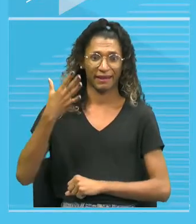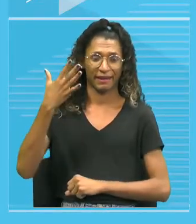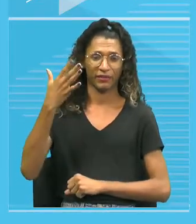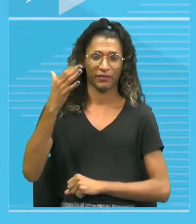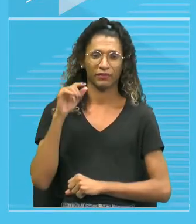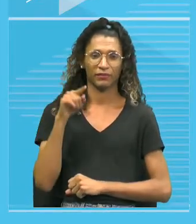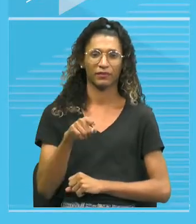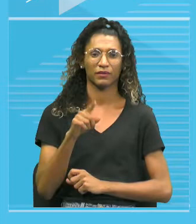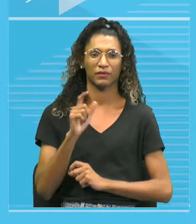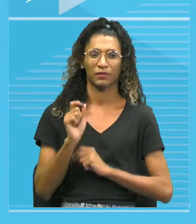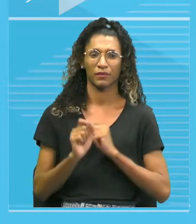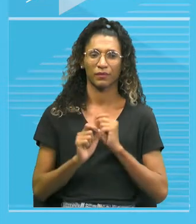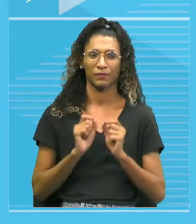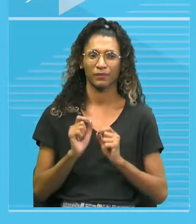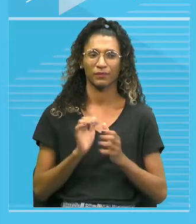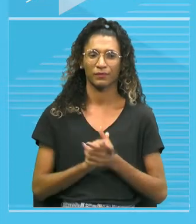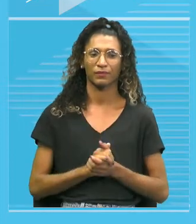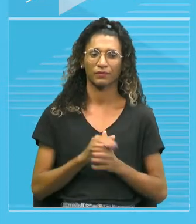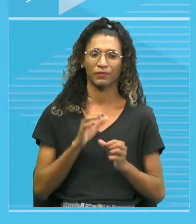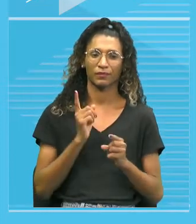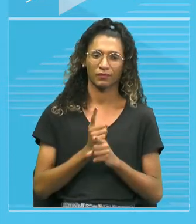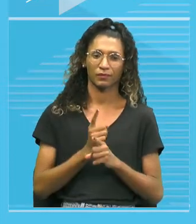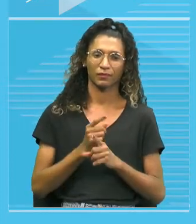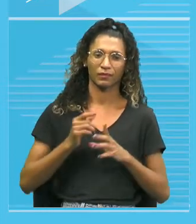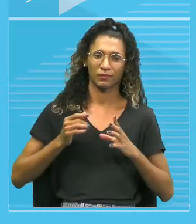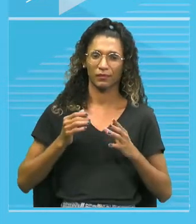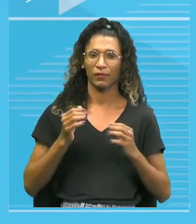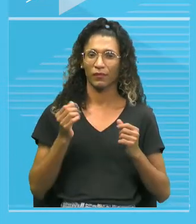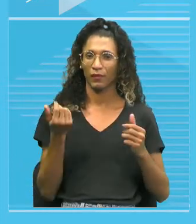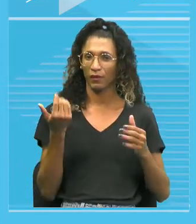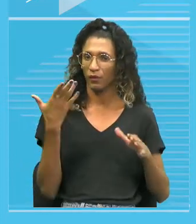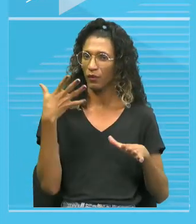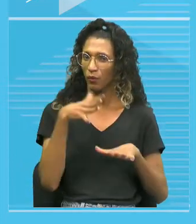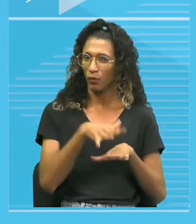Você incorporar tecnologia em um hospital